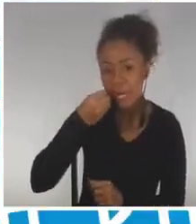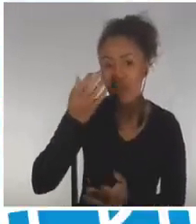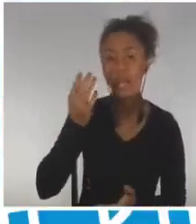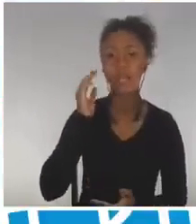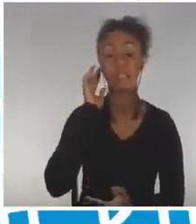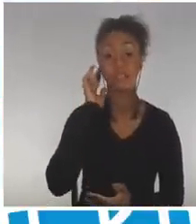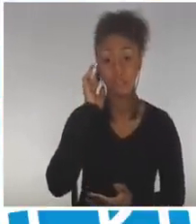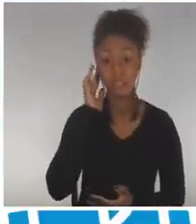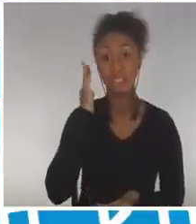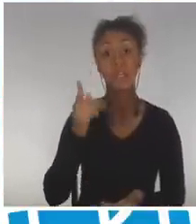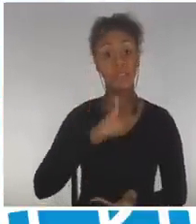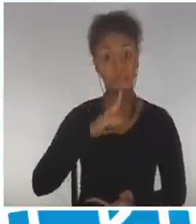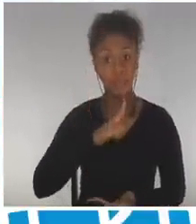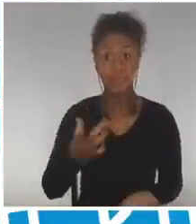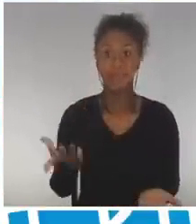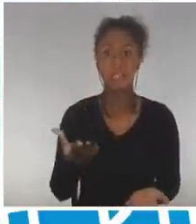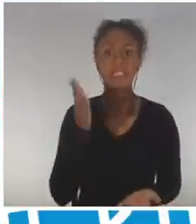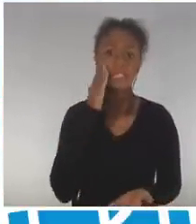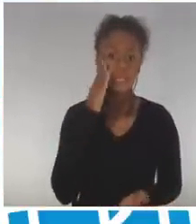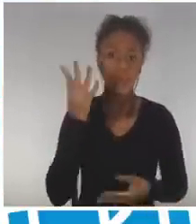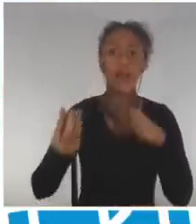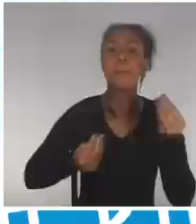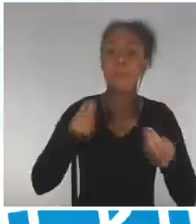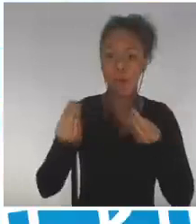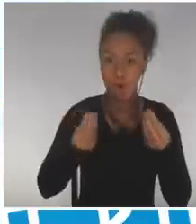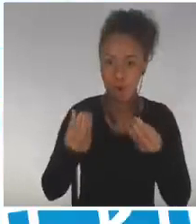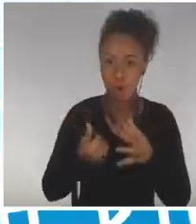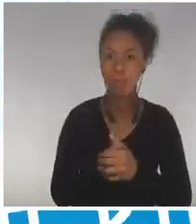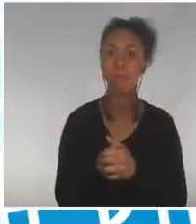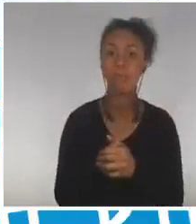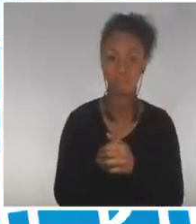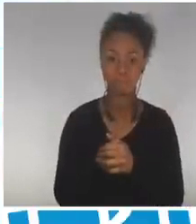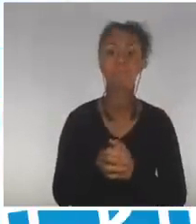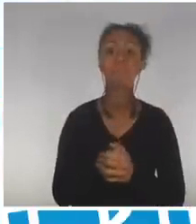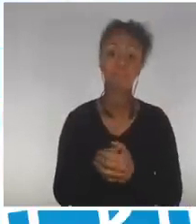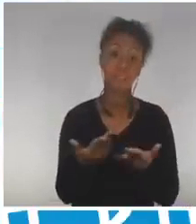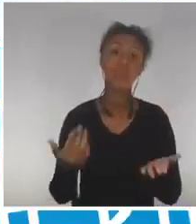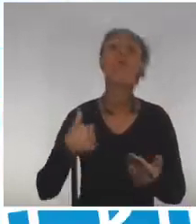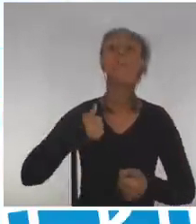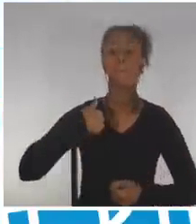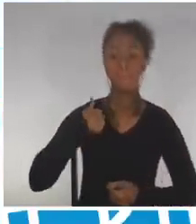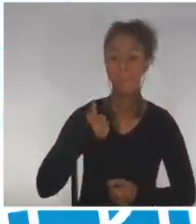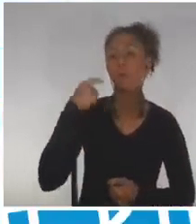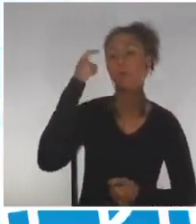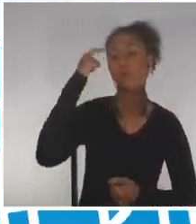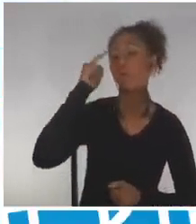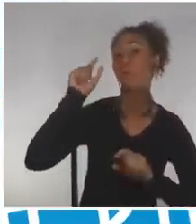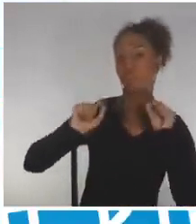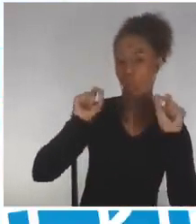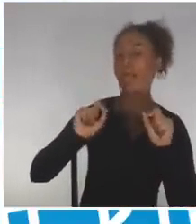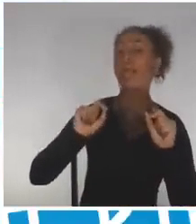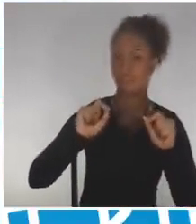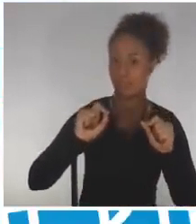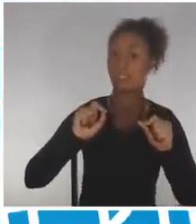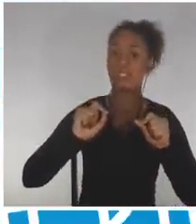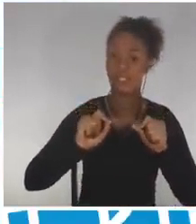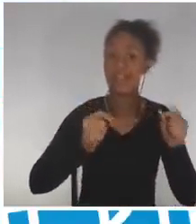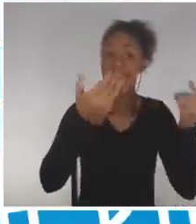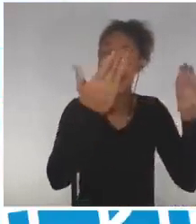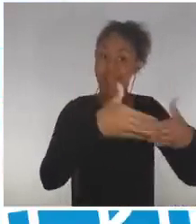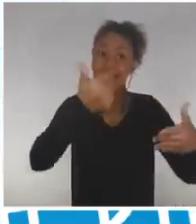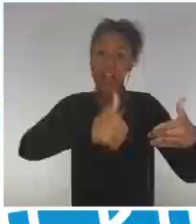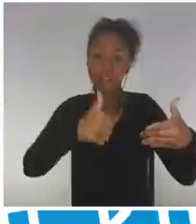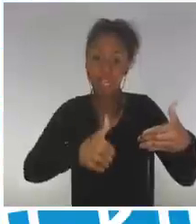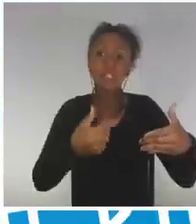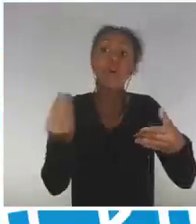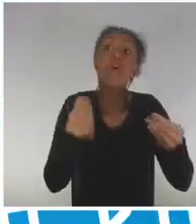e sabem como fazer. A minha grande dúvida em relação à avaliação esse ano é o uso desse resultado,